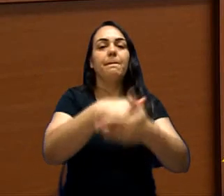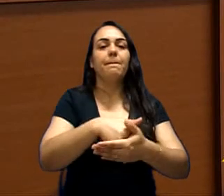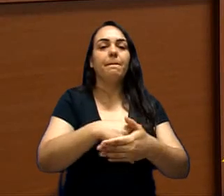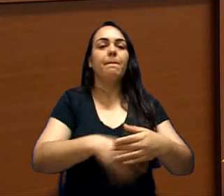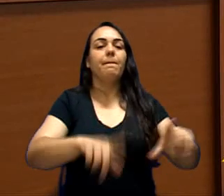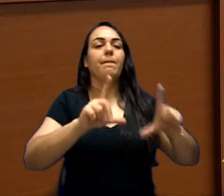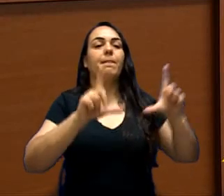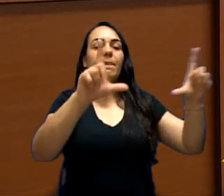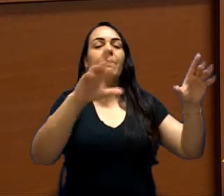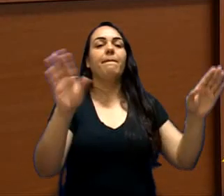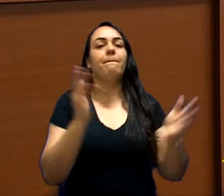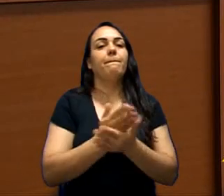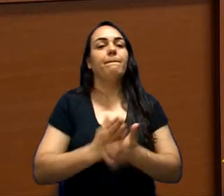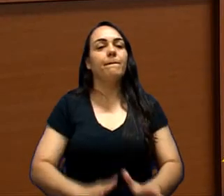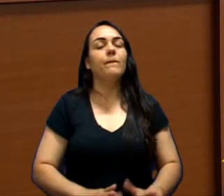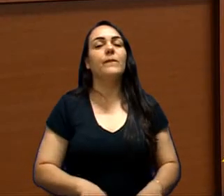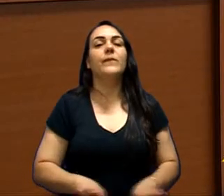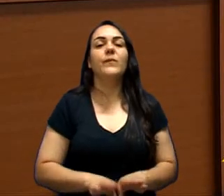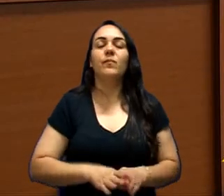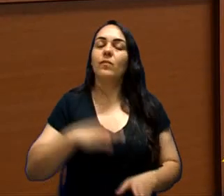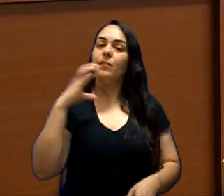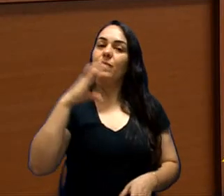painel rapidamente, vereador Renan.